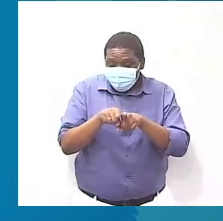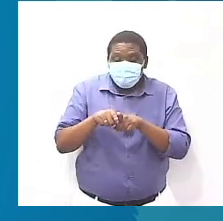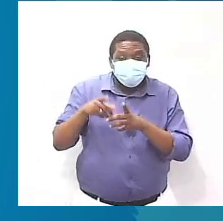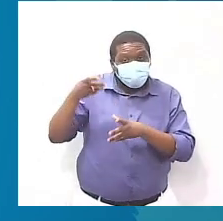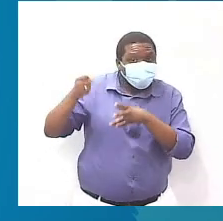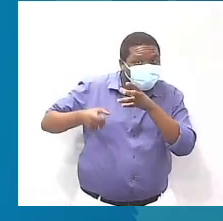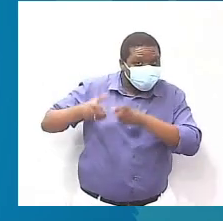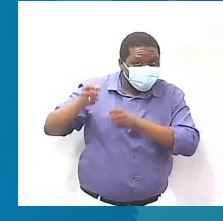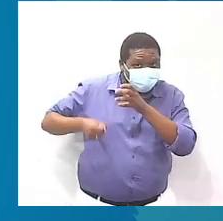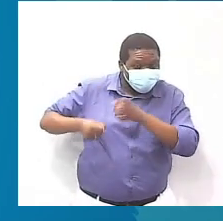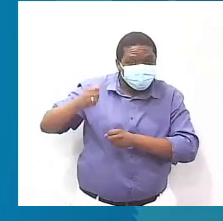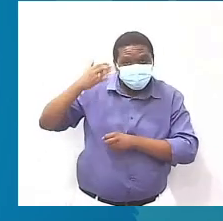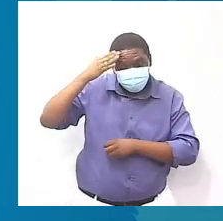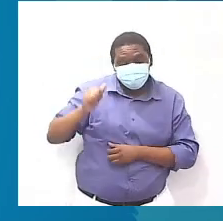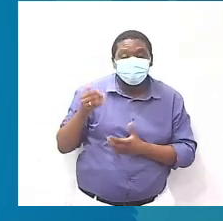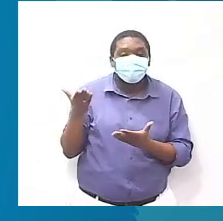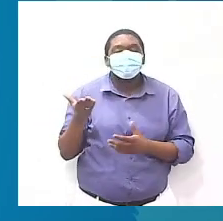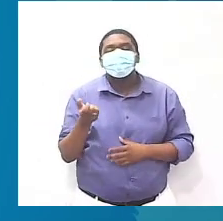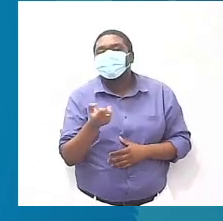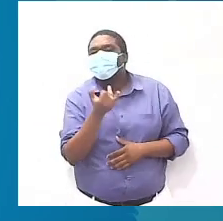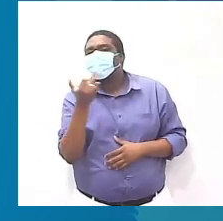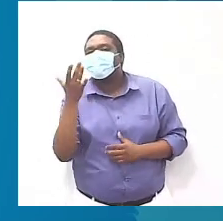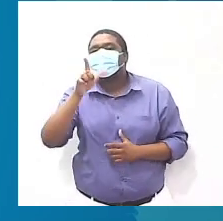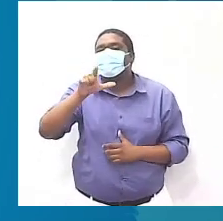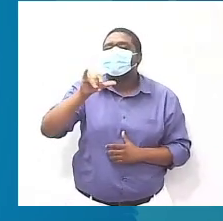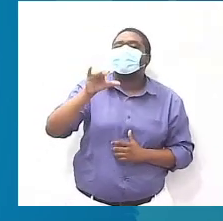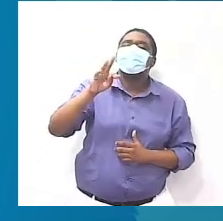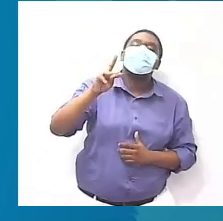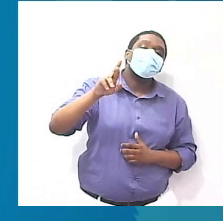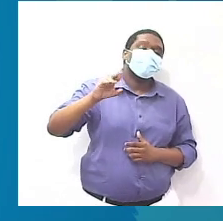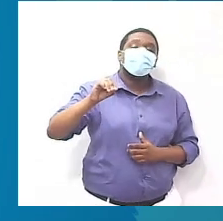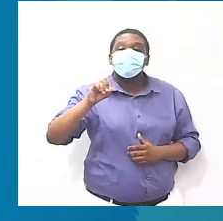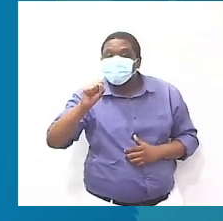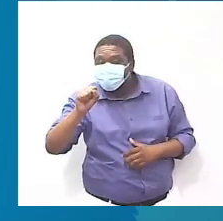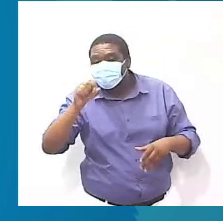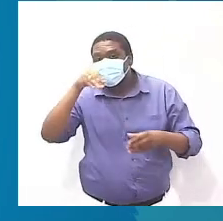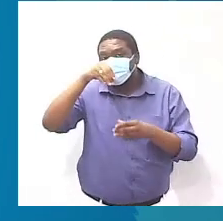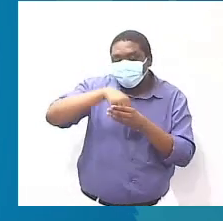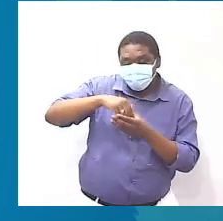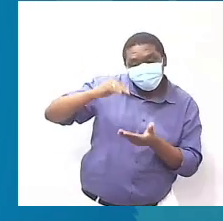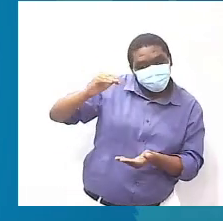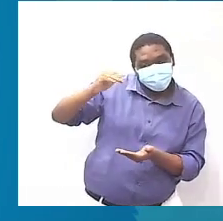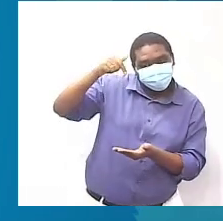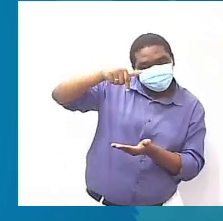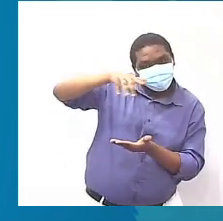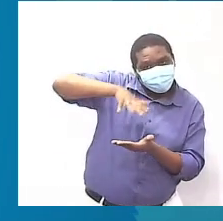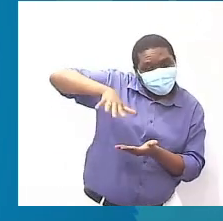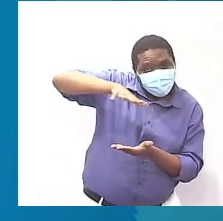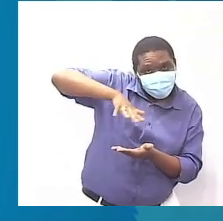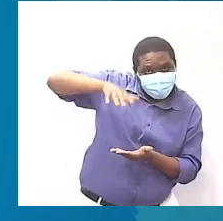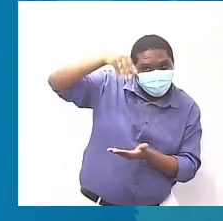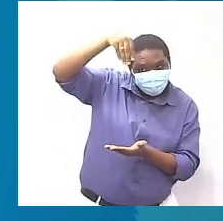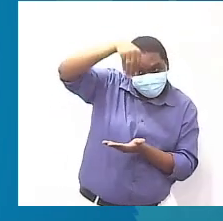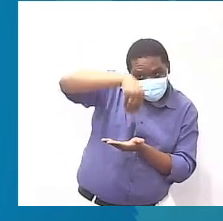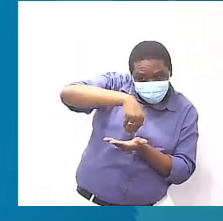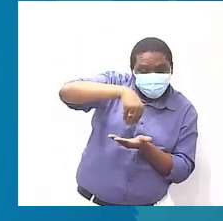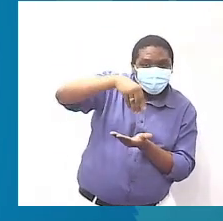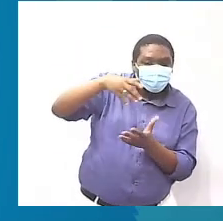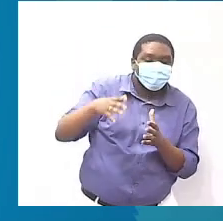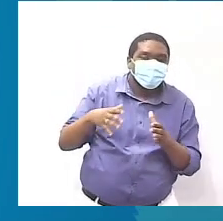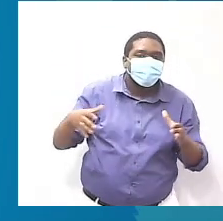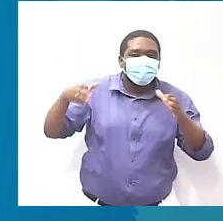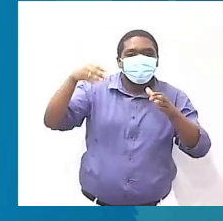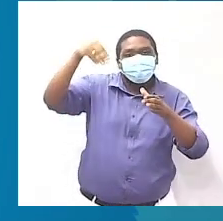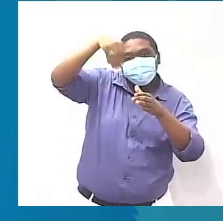fora litragem, ou seja, volume e capacidade na transformação. Primeiro eu tenho área, né? Depois eu tenho área